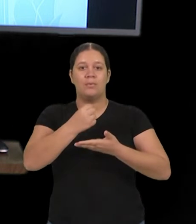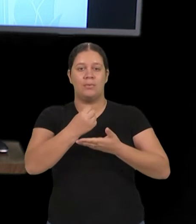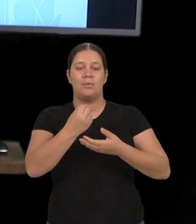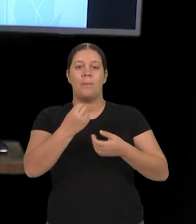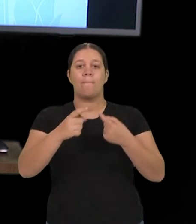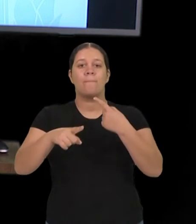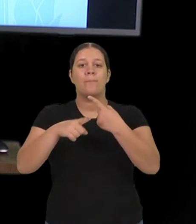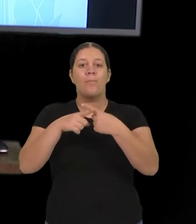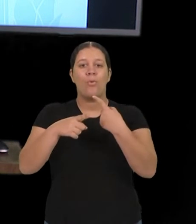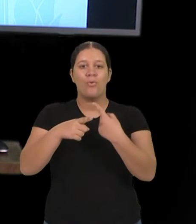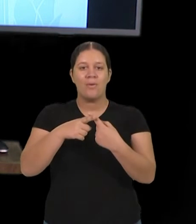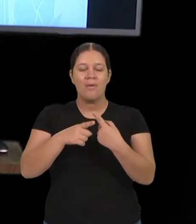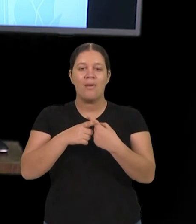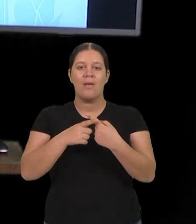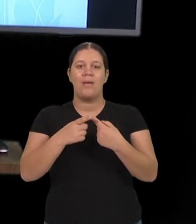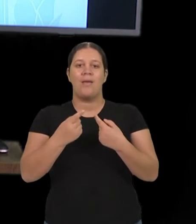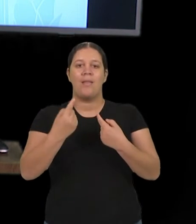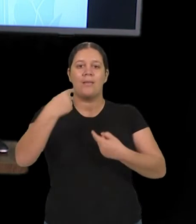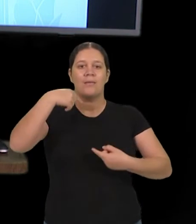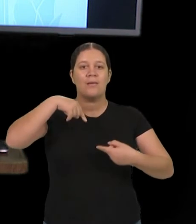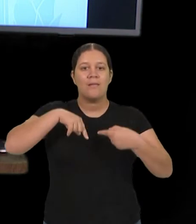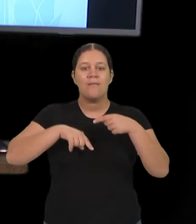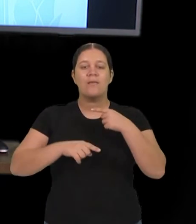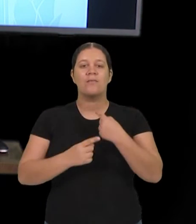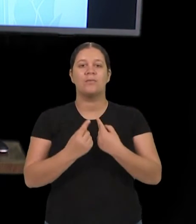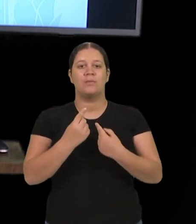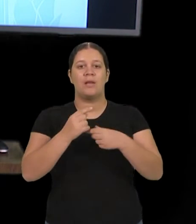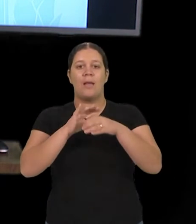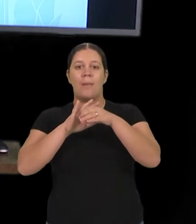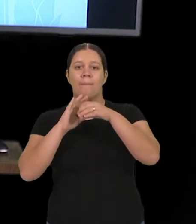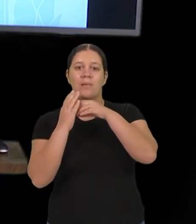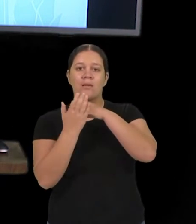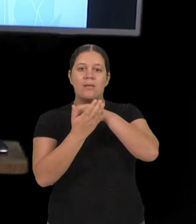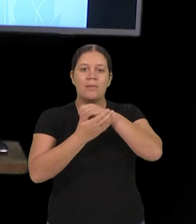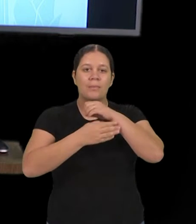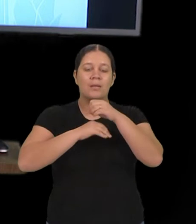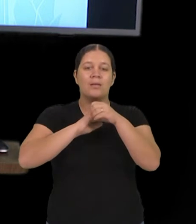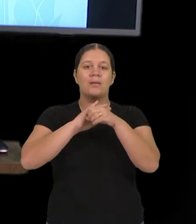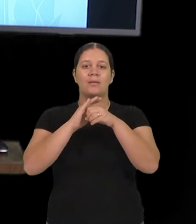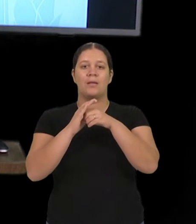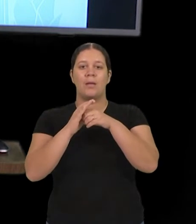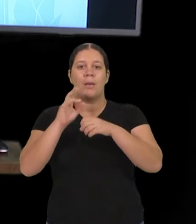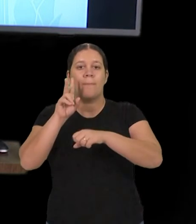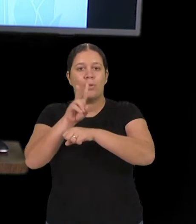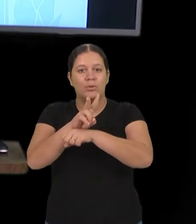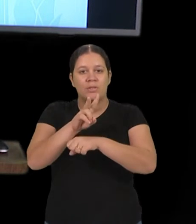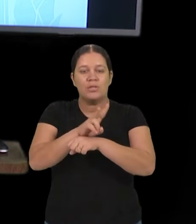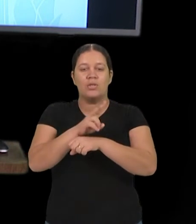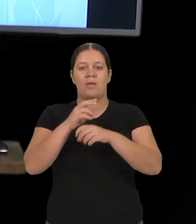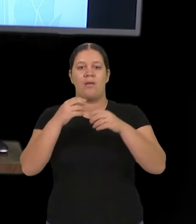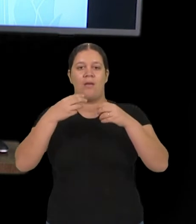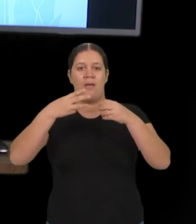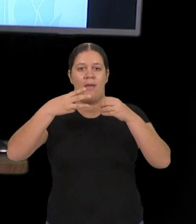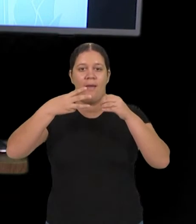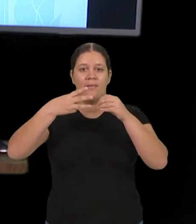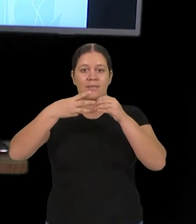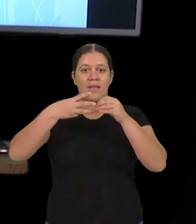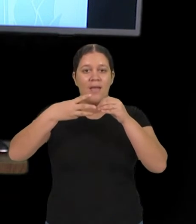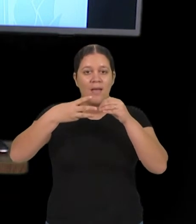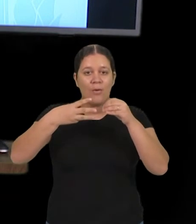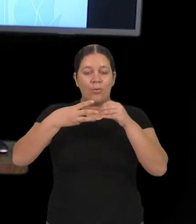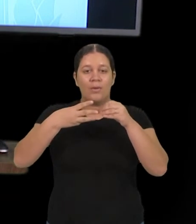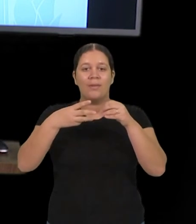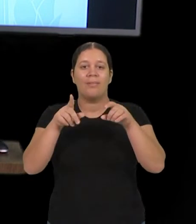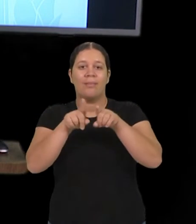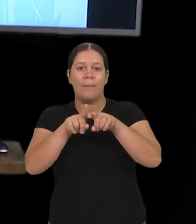transporte de material na membrana. Lembra que a membrana plasmática, uma das funções dela é proteger, né, o restante da célula, proteger o núcleo,